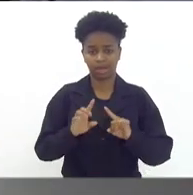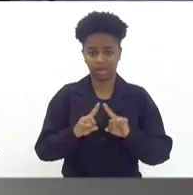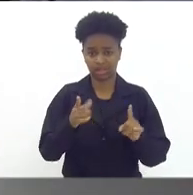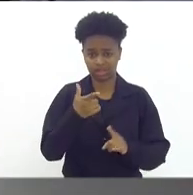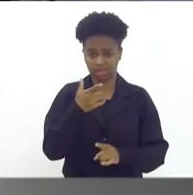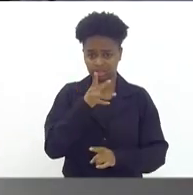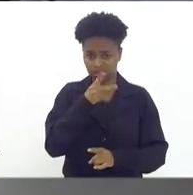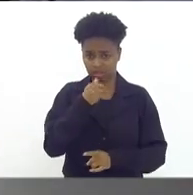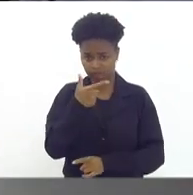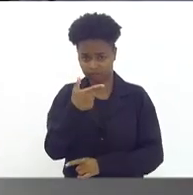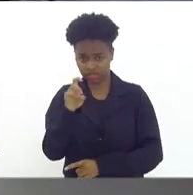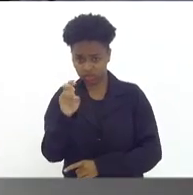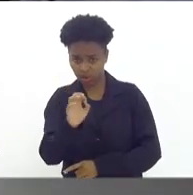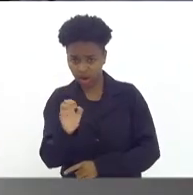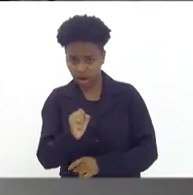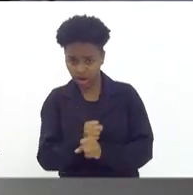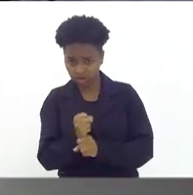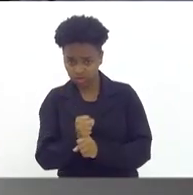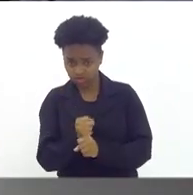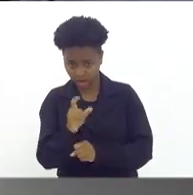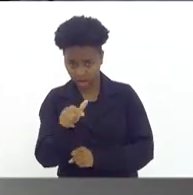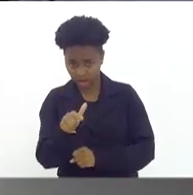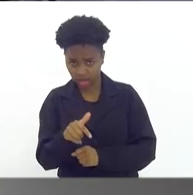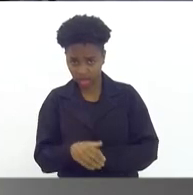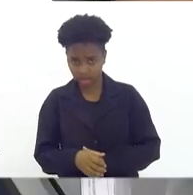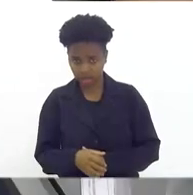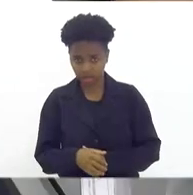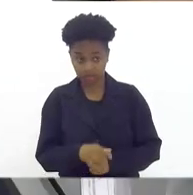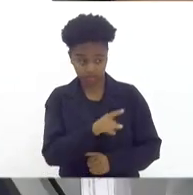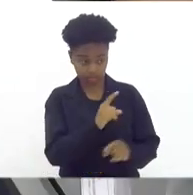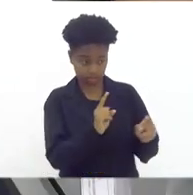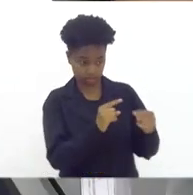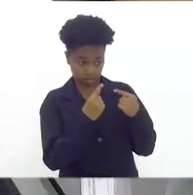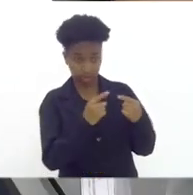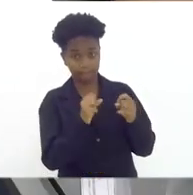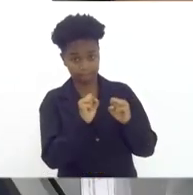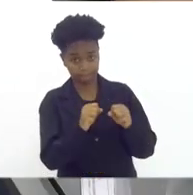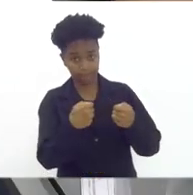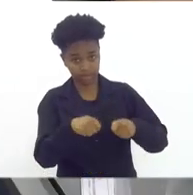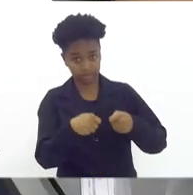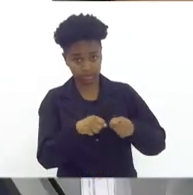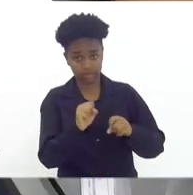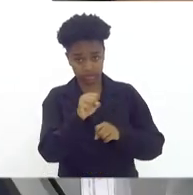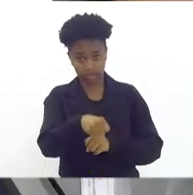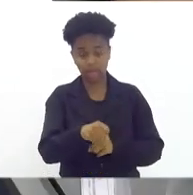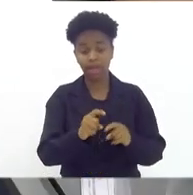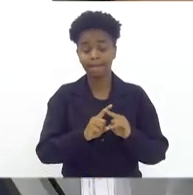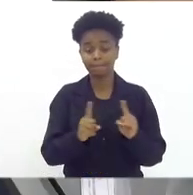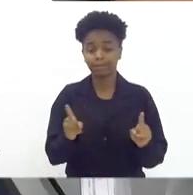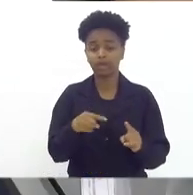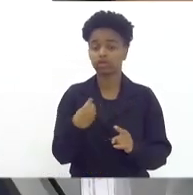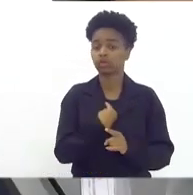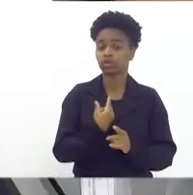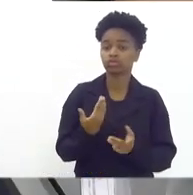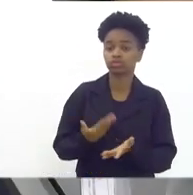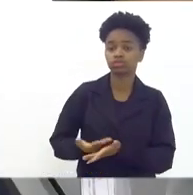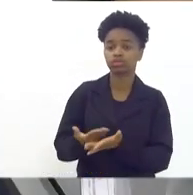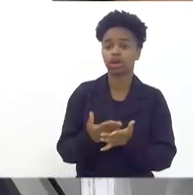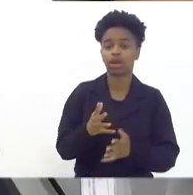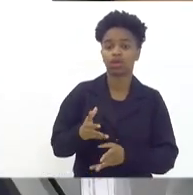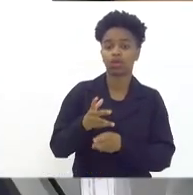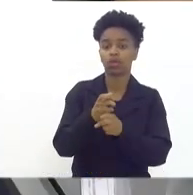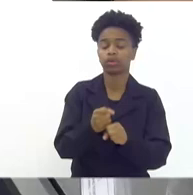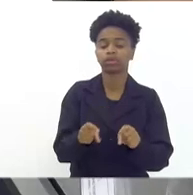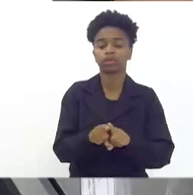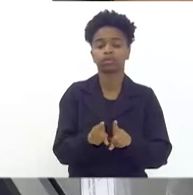é uma provocação isso Isso é uma provocação que tem que ser feito pelo poder concedente pra agência se debruçar nessas contas e